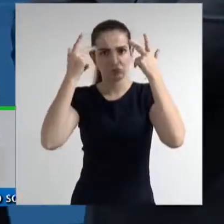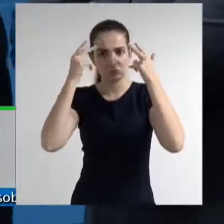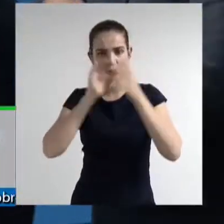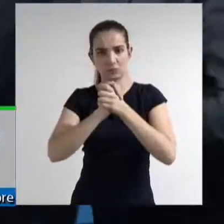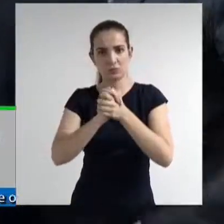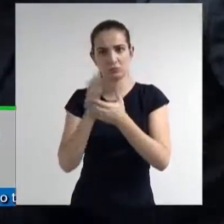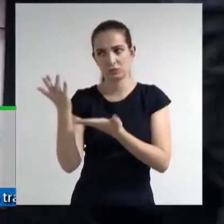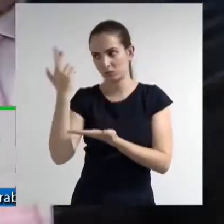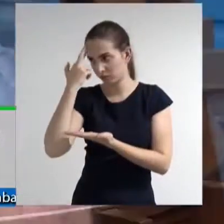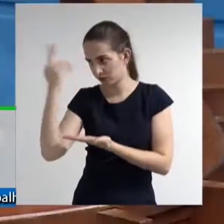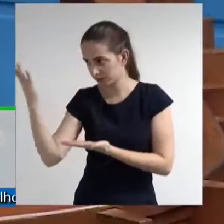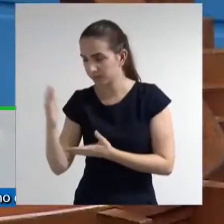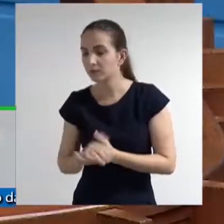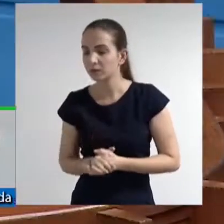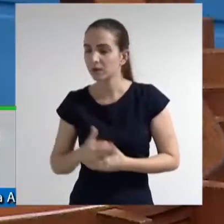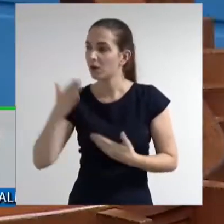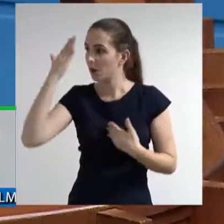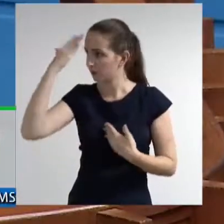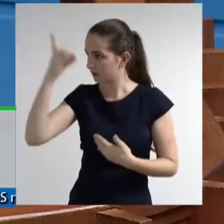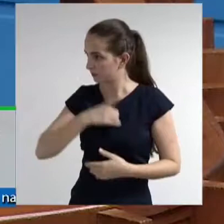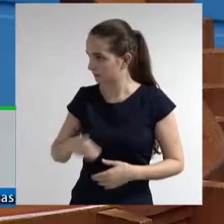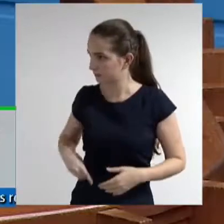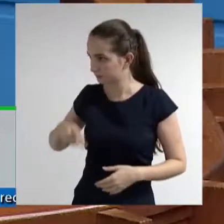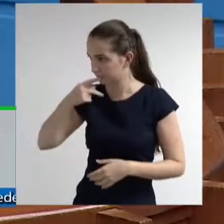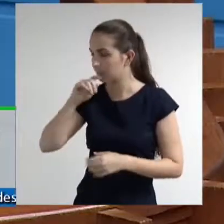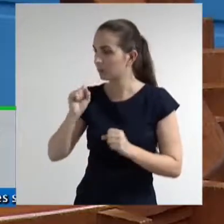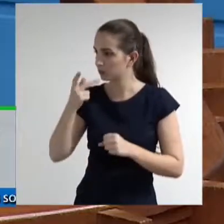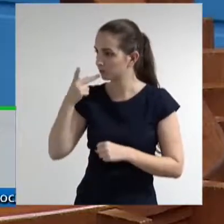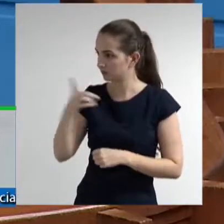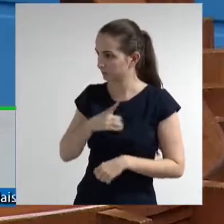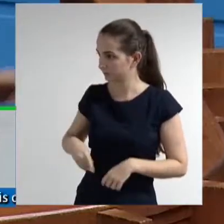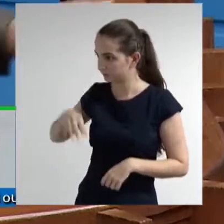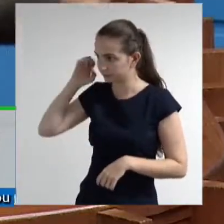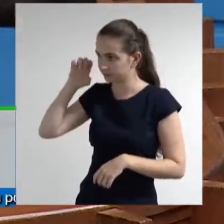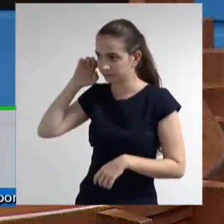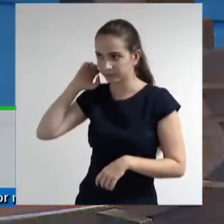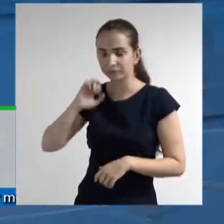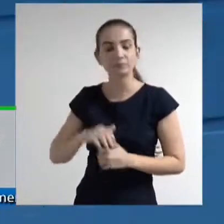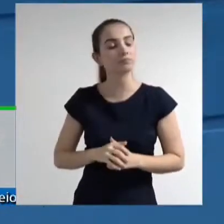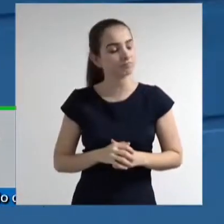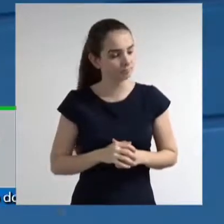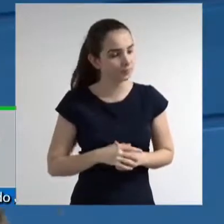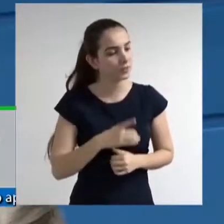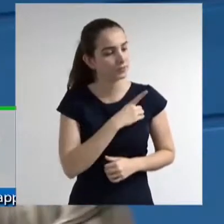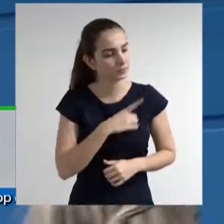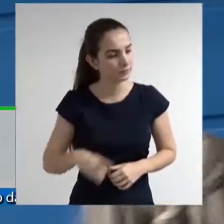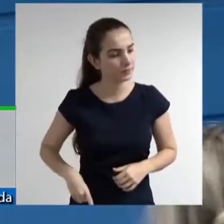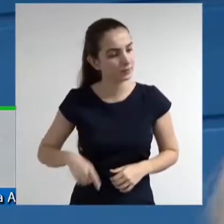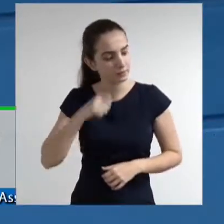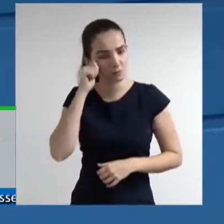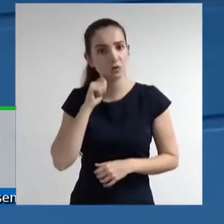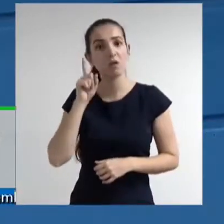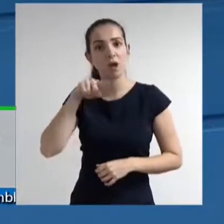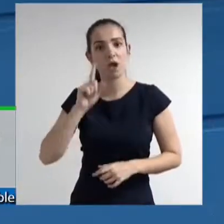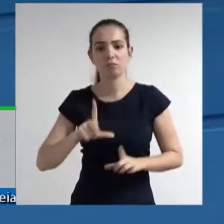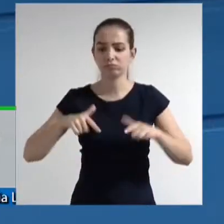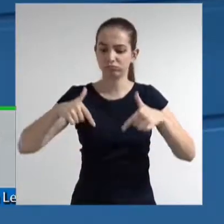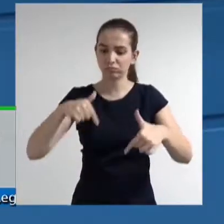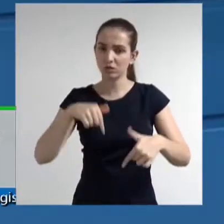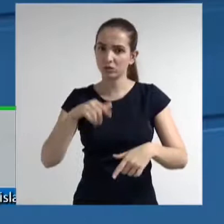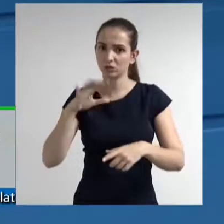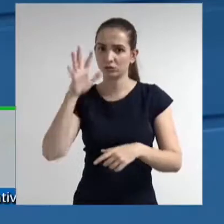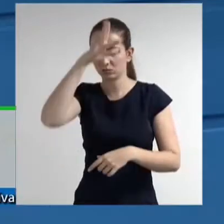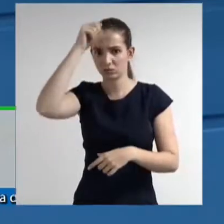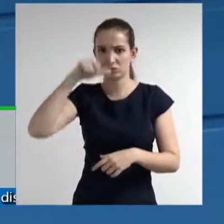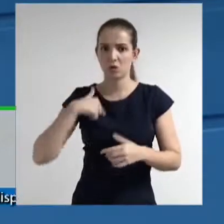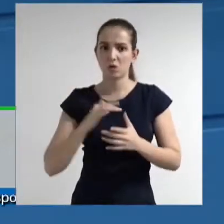parabenizo Vossa Excelência. Muito obrigado, deputado Paulo Silva. Pois não, deputado Eduardo Rocha. Deputado Amarildo, eu acho que isso foi uma conquista do Mato Grosso do Sul. Aqui eu